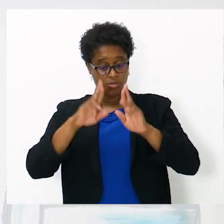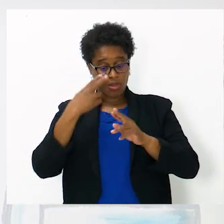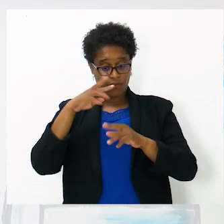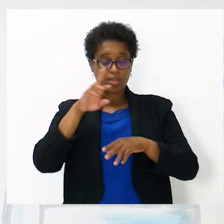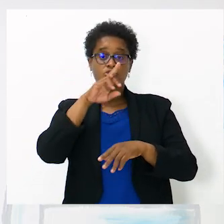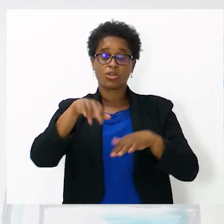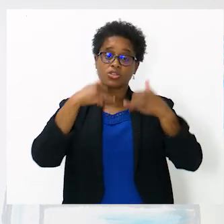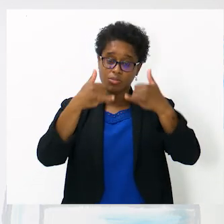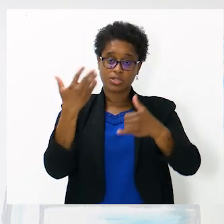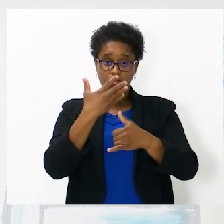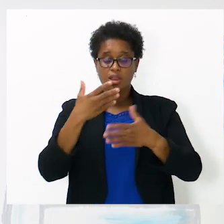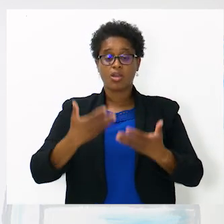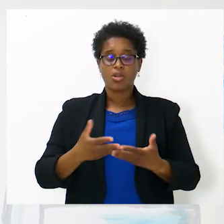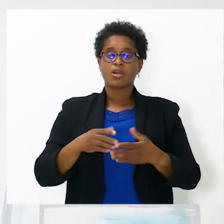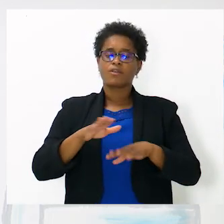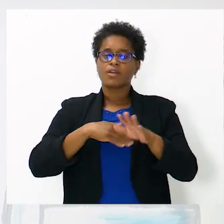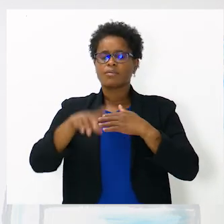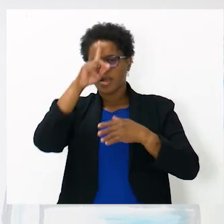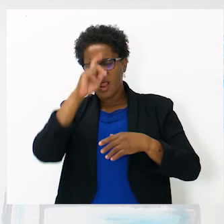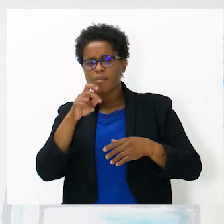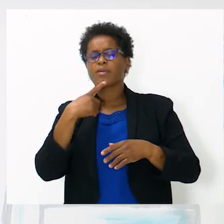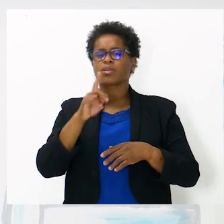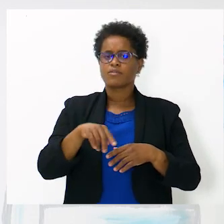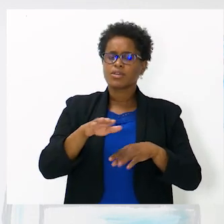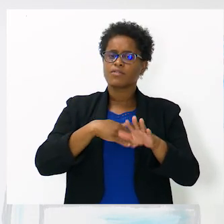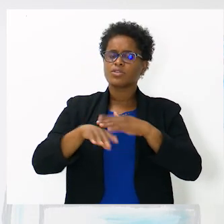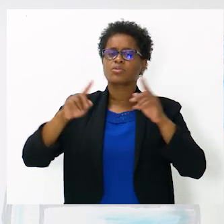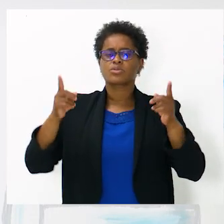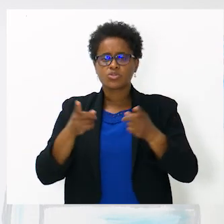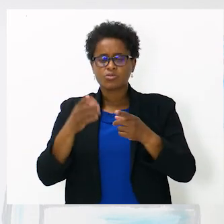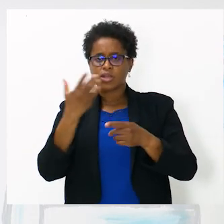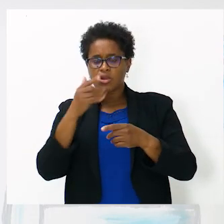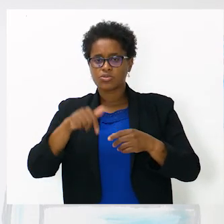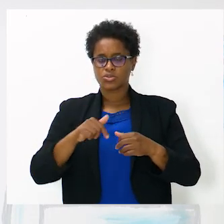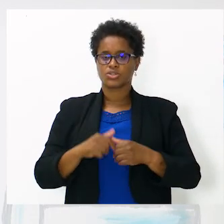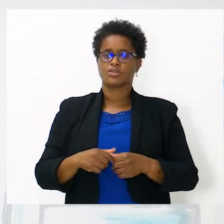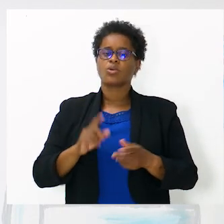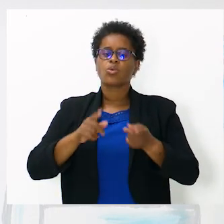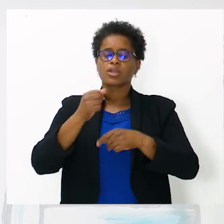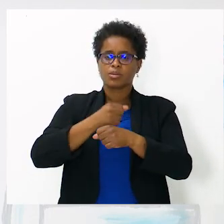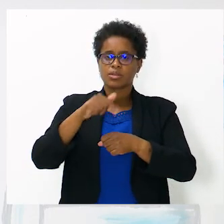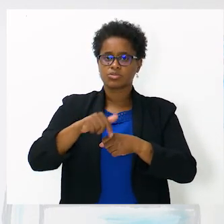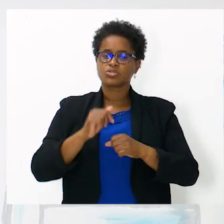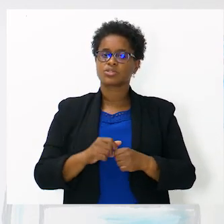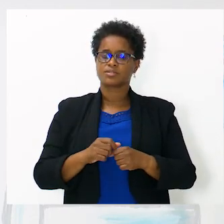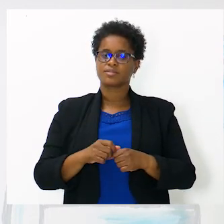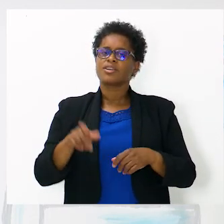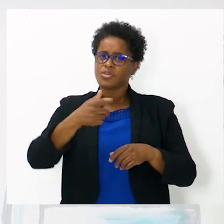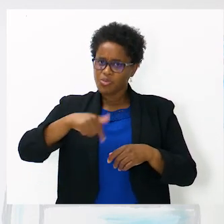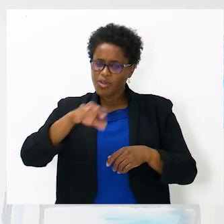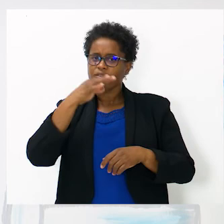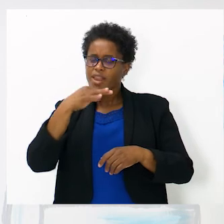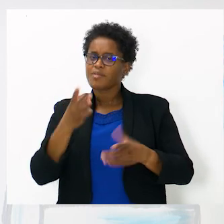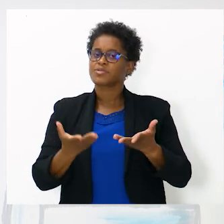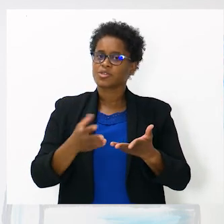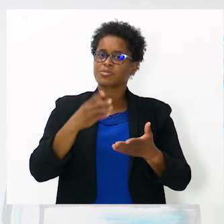resposta na próxima aula. Agora vamos relembrar, fazer síntese da aula de hoje. O que é que nós vimos hoje? Nós